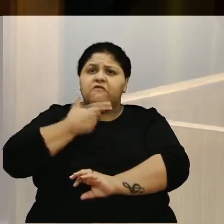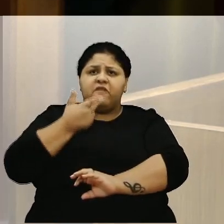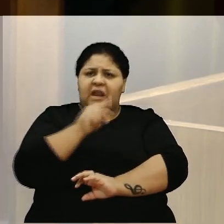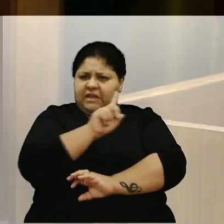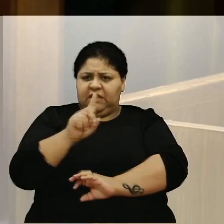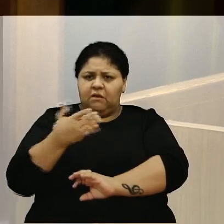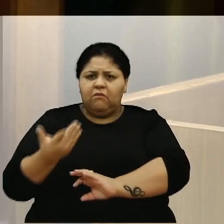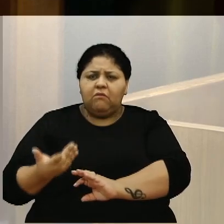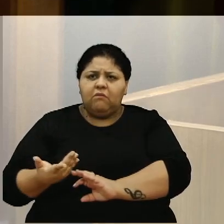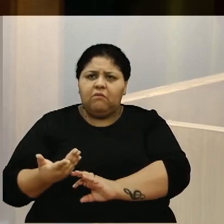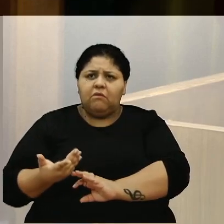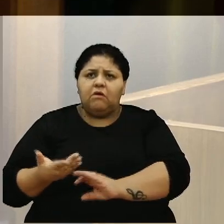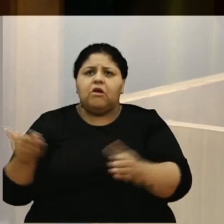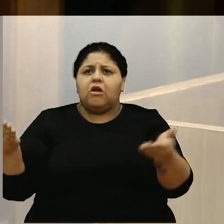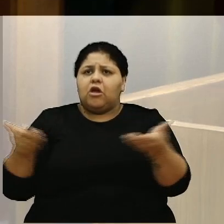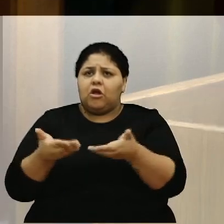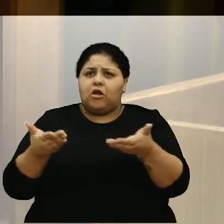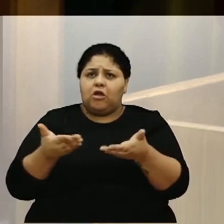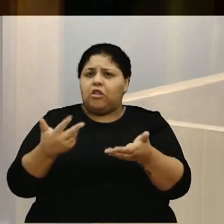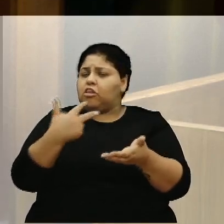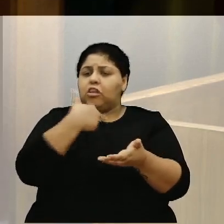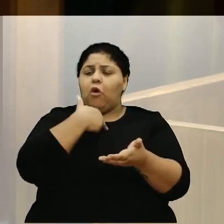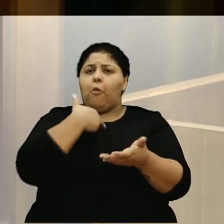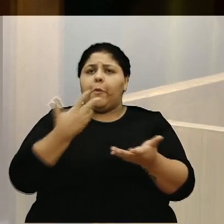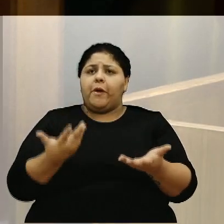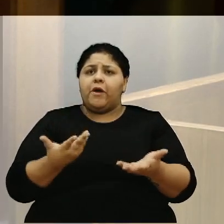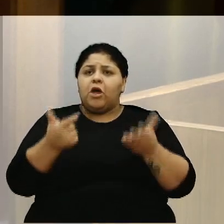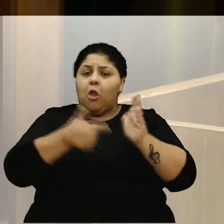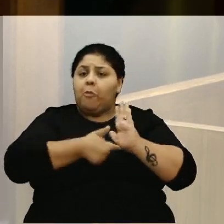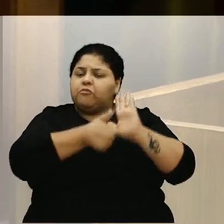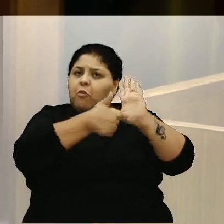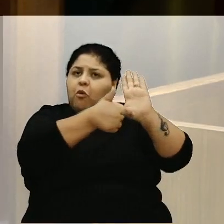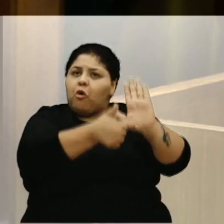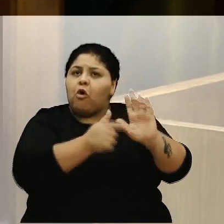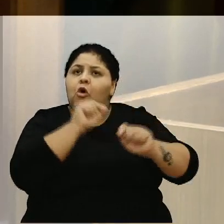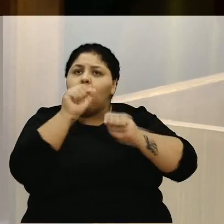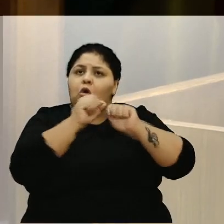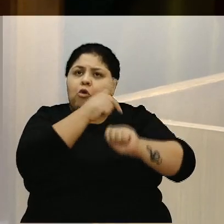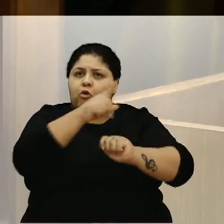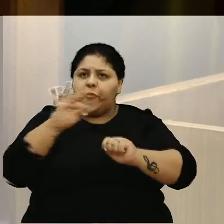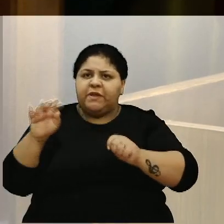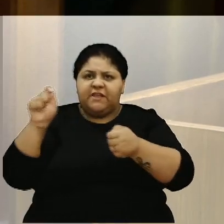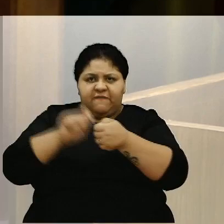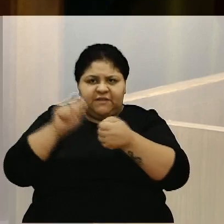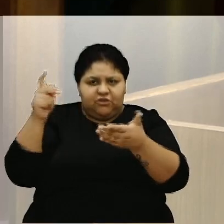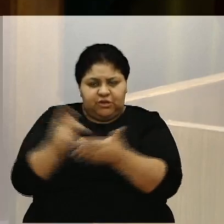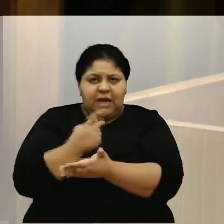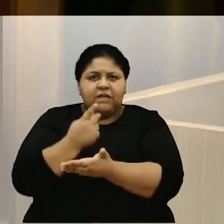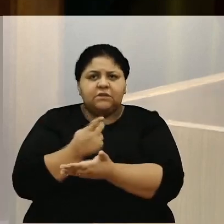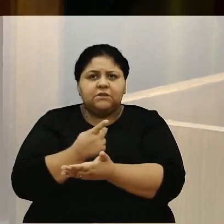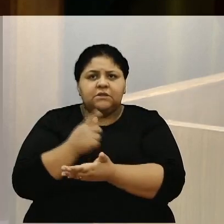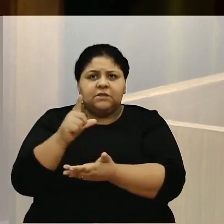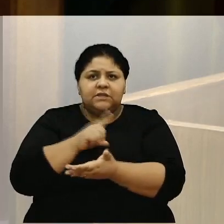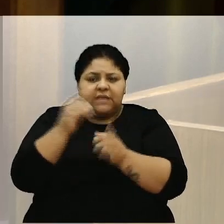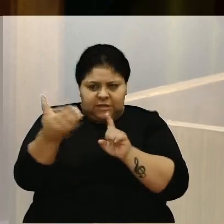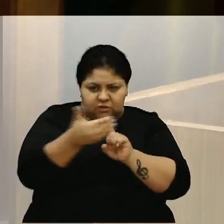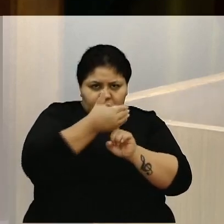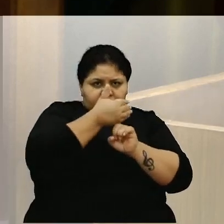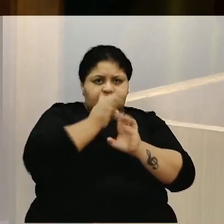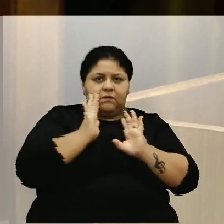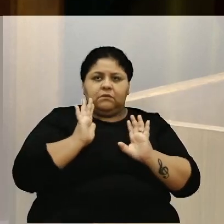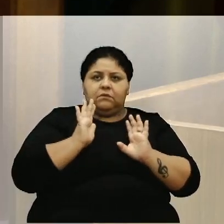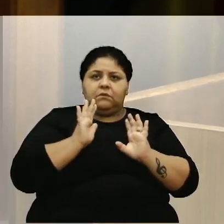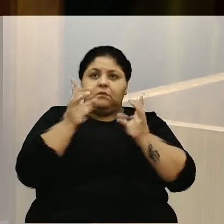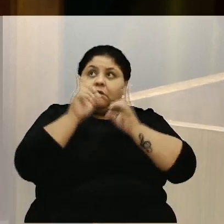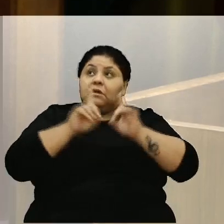é. Agora aqui a gente não pode mostrar o que o PT está fazendo de errado. Tem que esconder. Graças